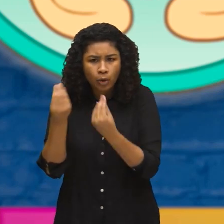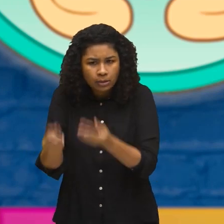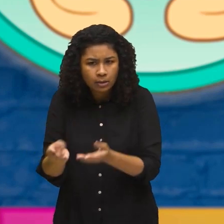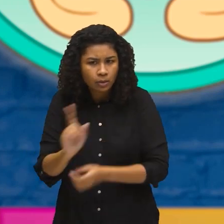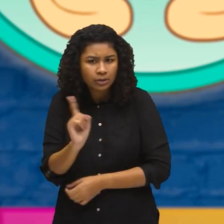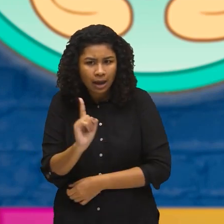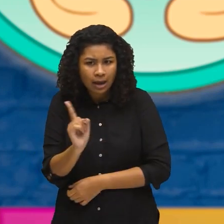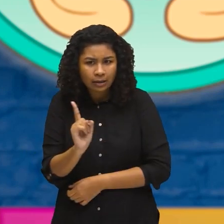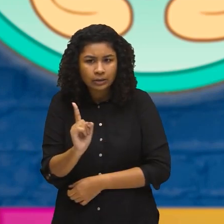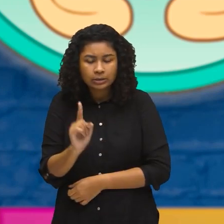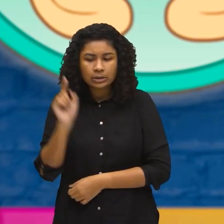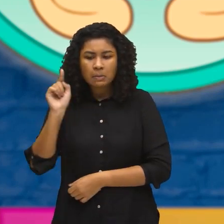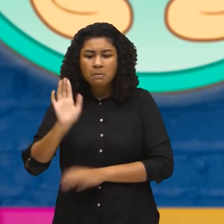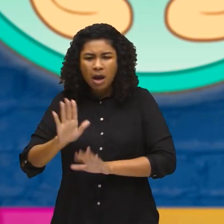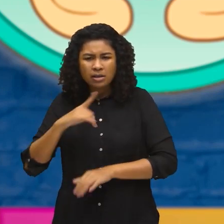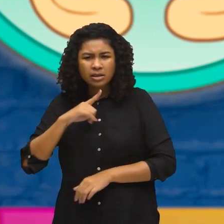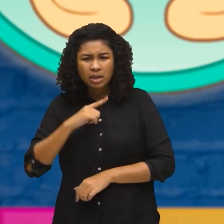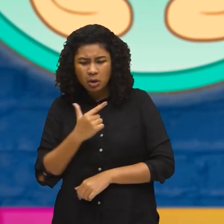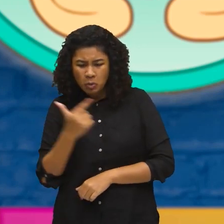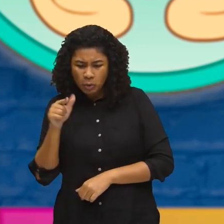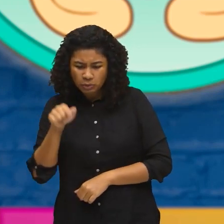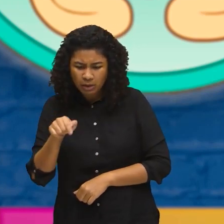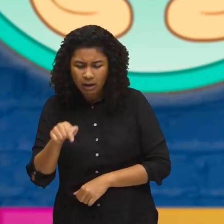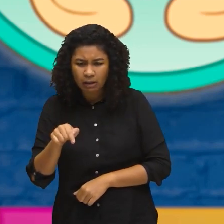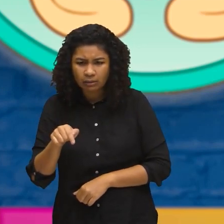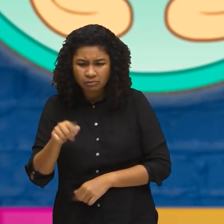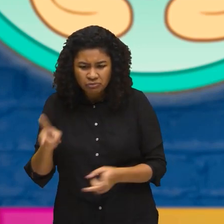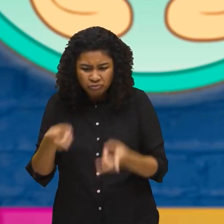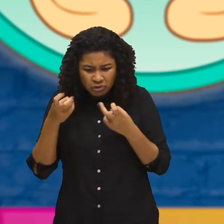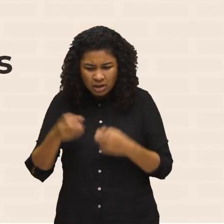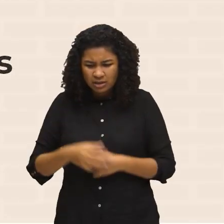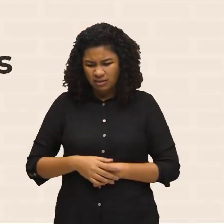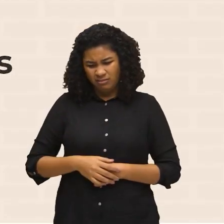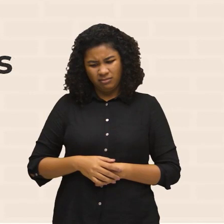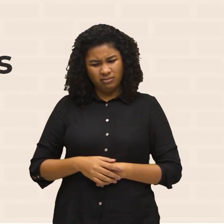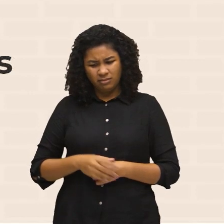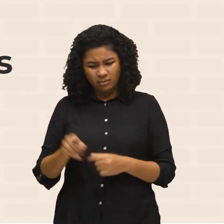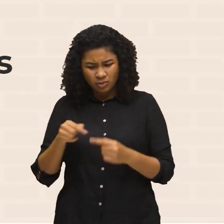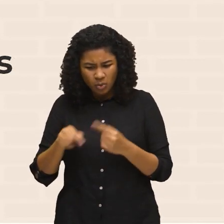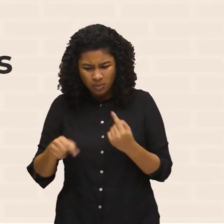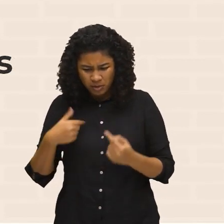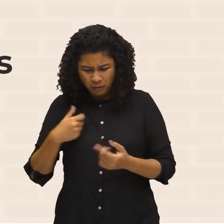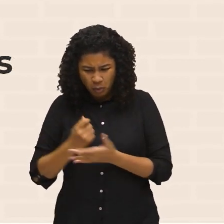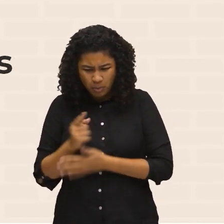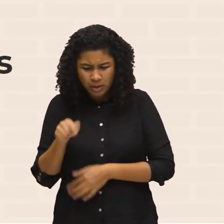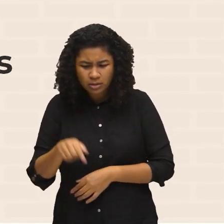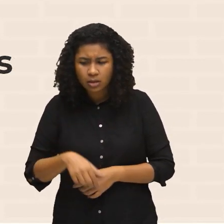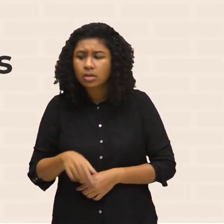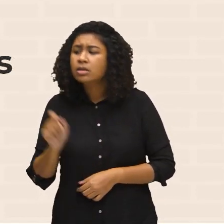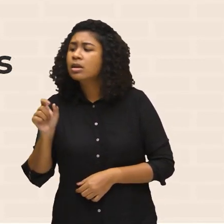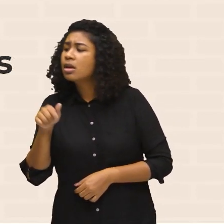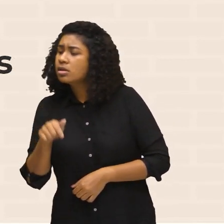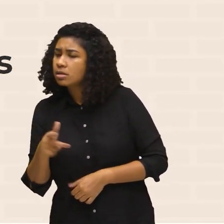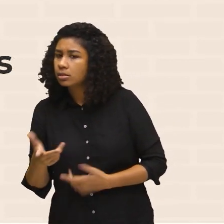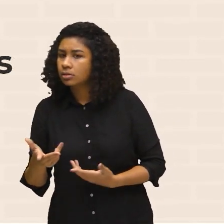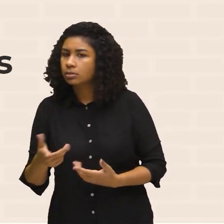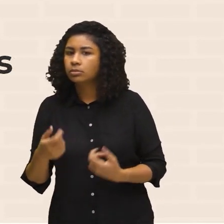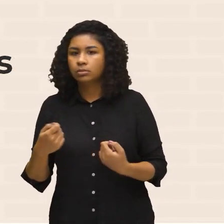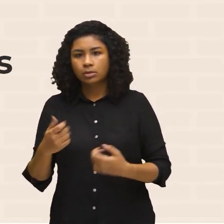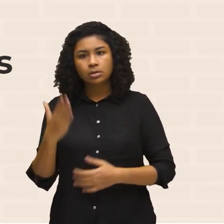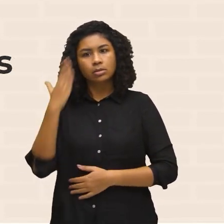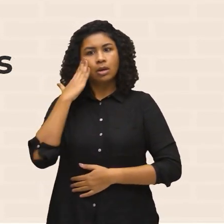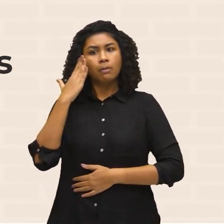bom? Outro sinal seria, que eu falei, tem seus pertences, né, danificados